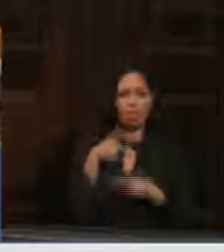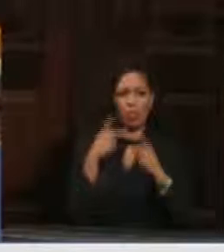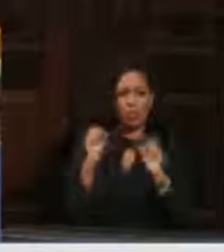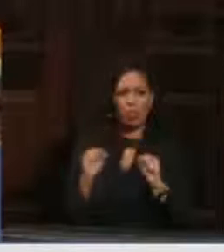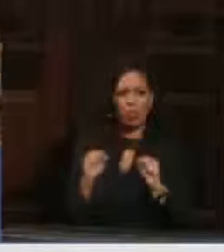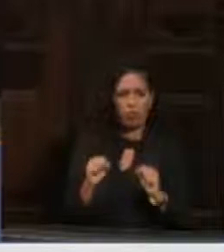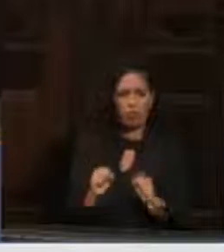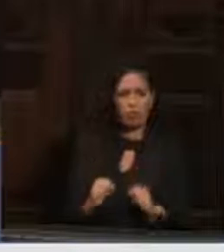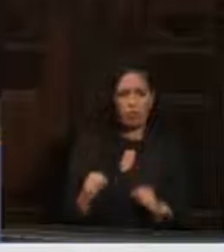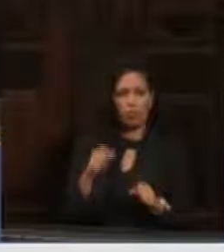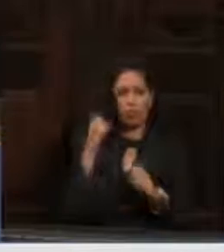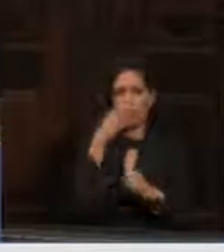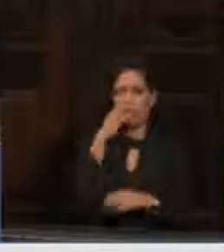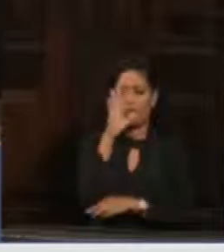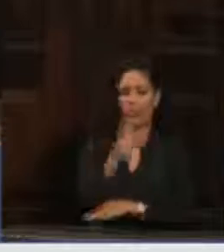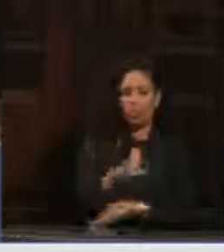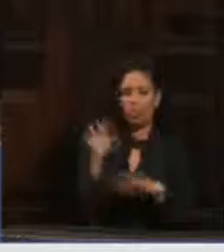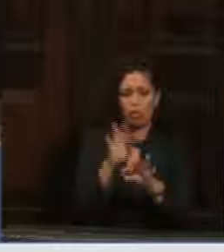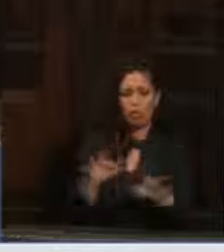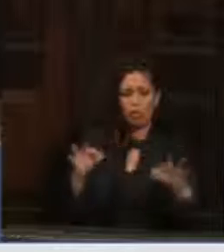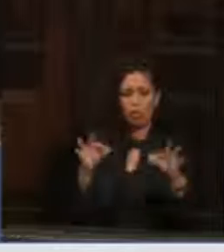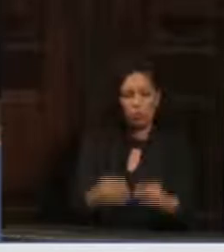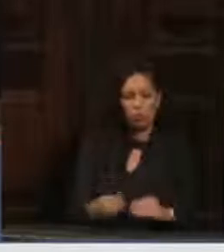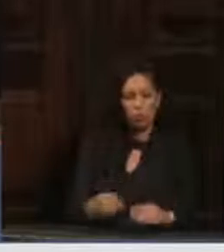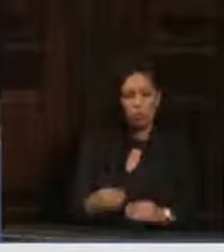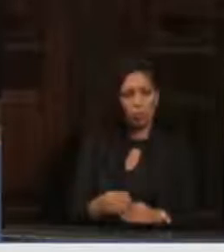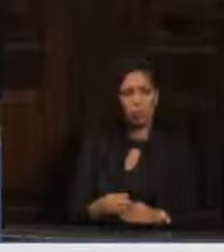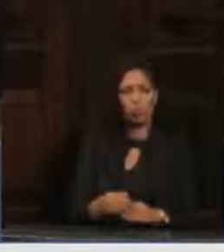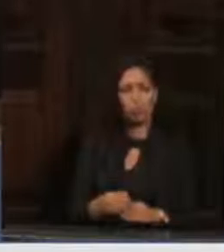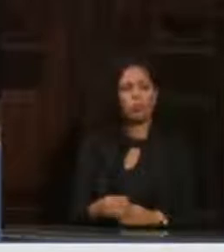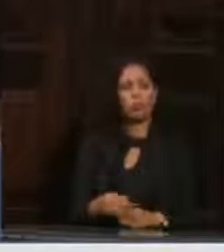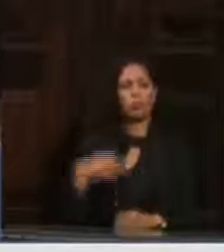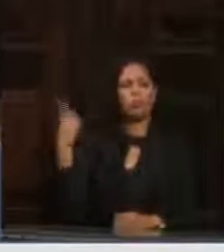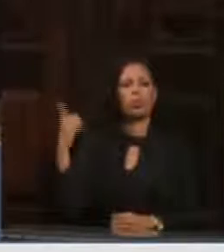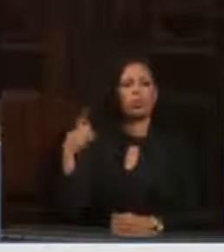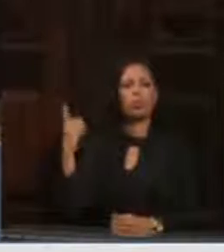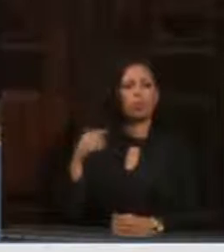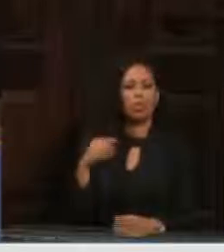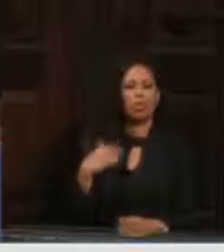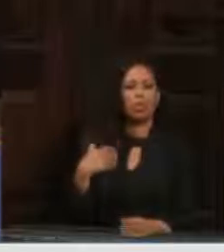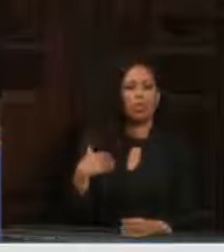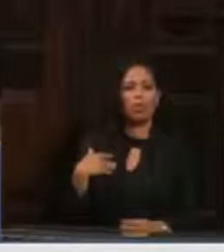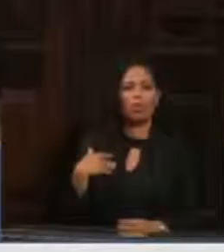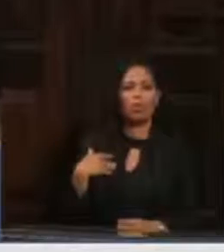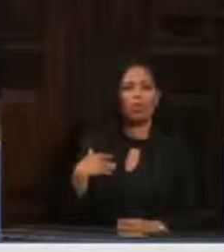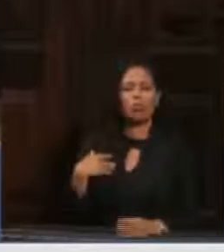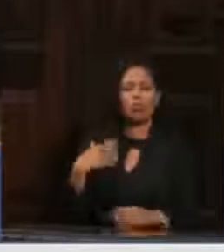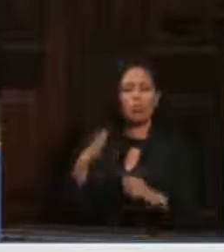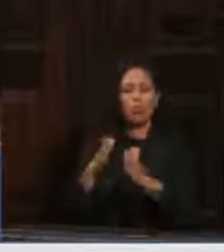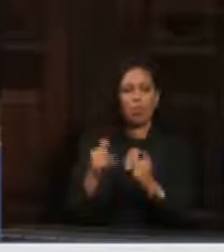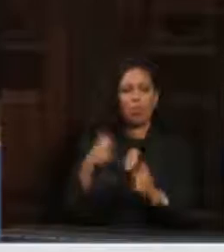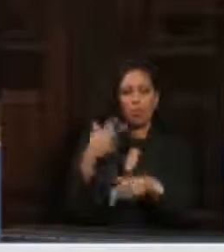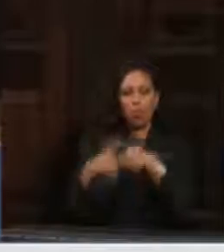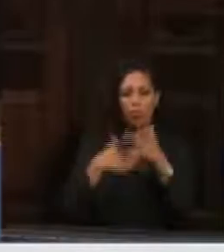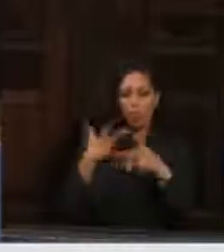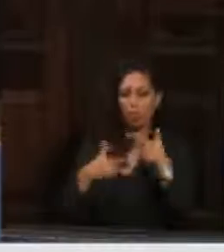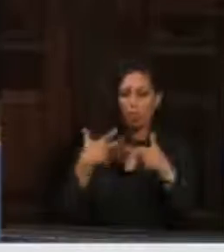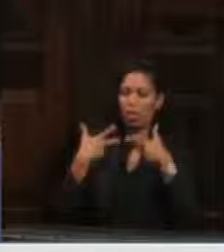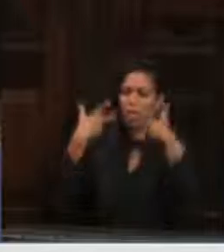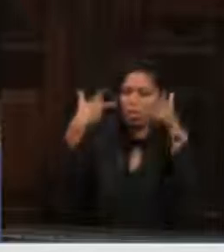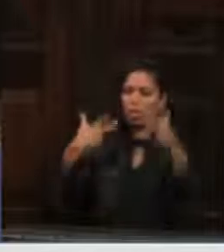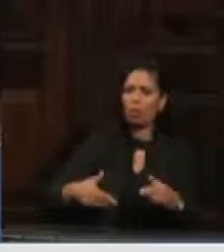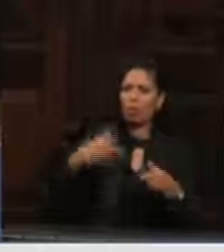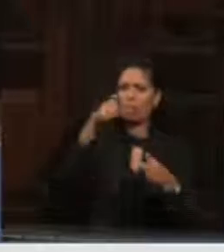senhoras deputados, senhor presidente, excelentíssima deputada Renata Souza. Faço a parte para corroborar a fala de